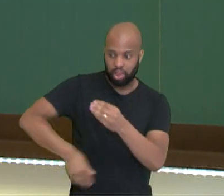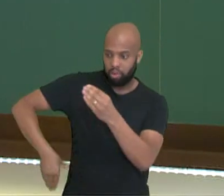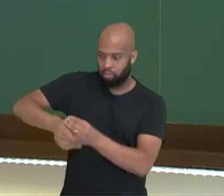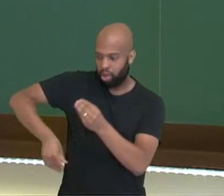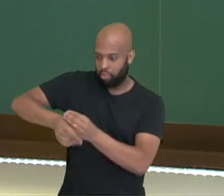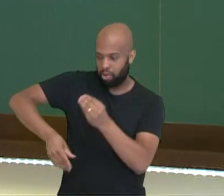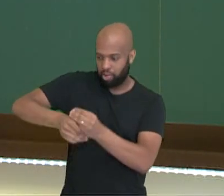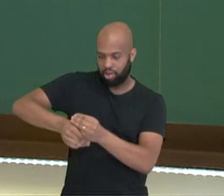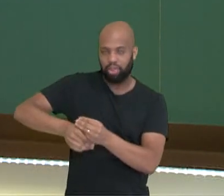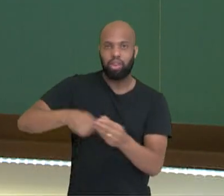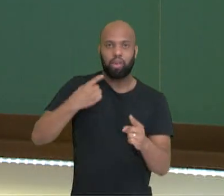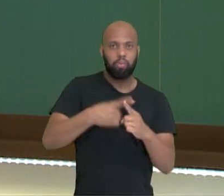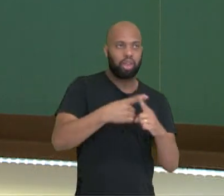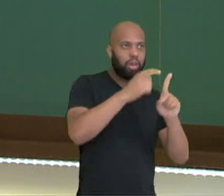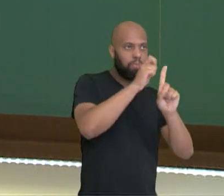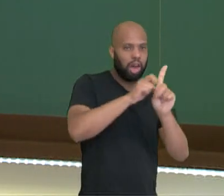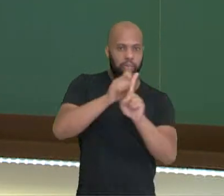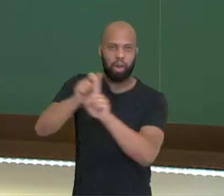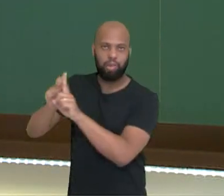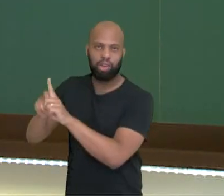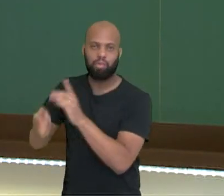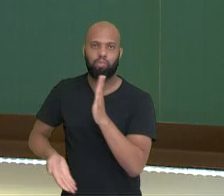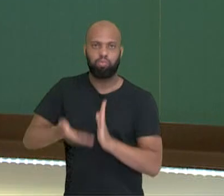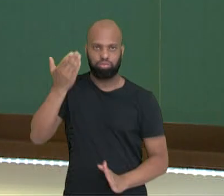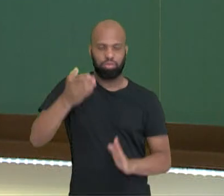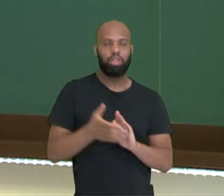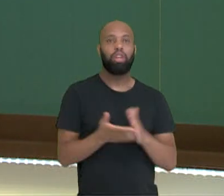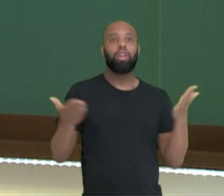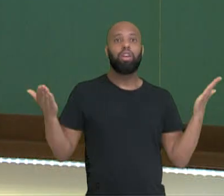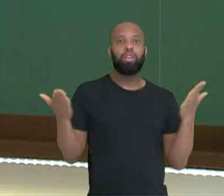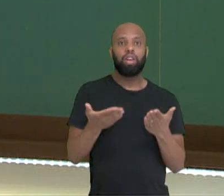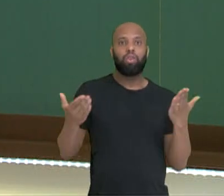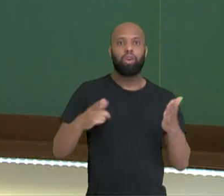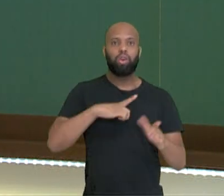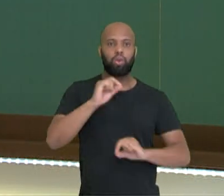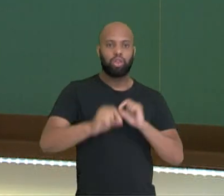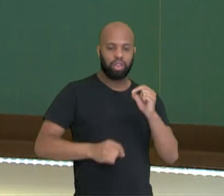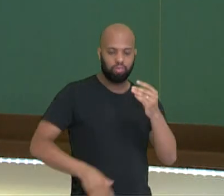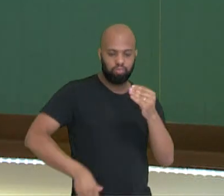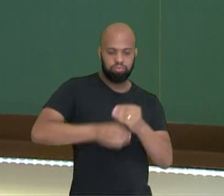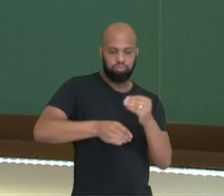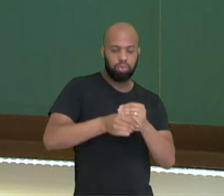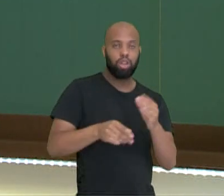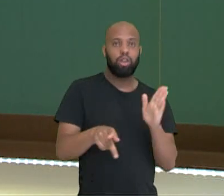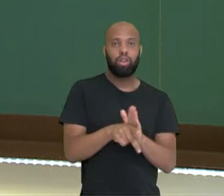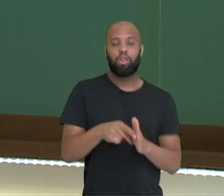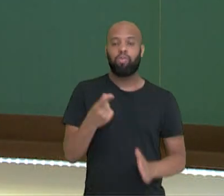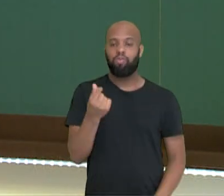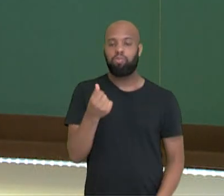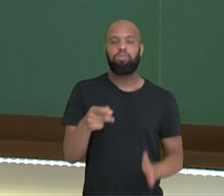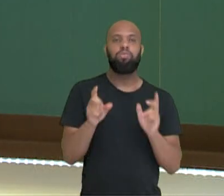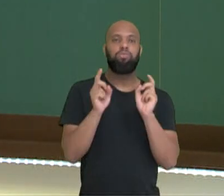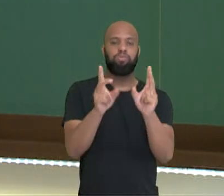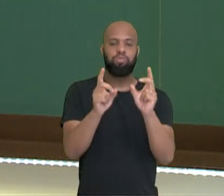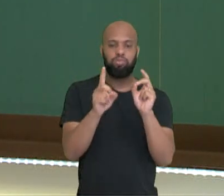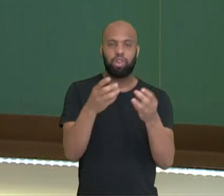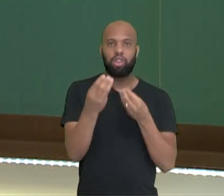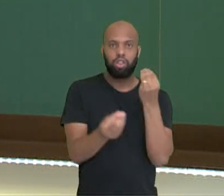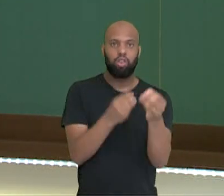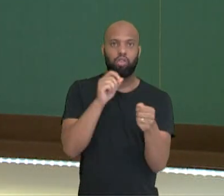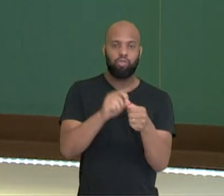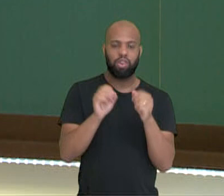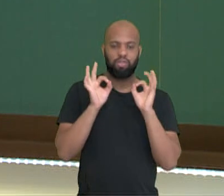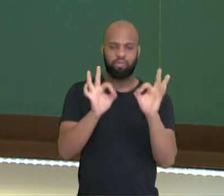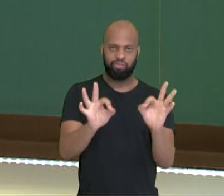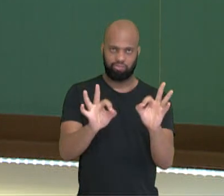um aumentozinho ali. Legal? Agora vamos calcular os reajustes no preço das vendas. Como que deveria ter sido feito o reajuste